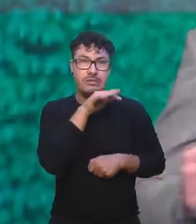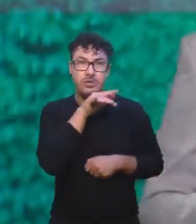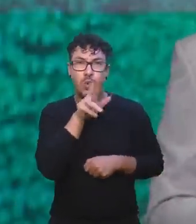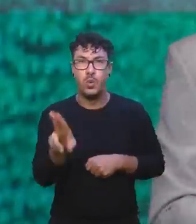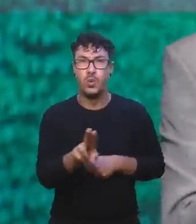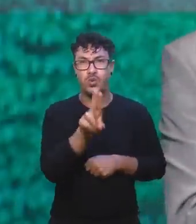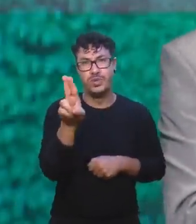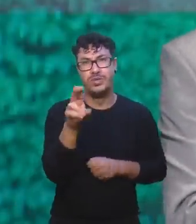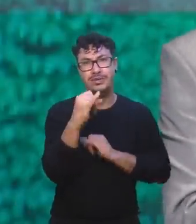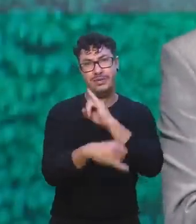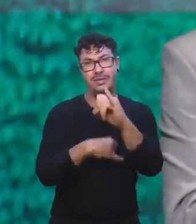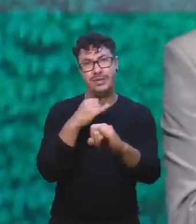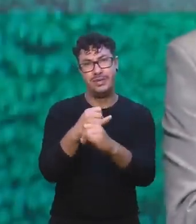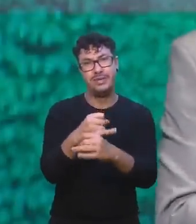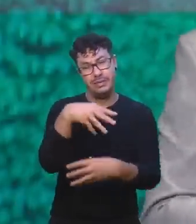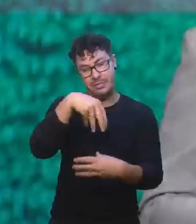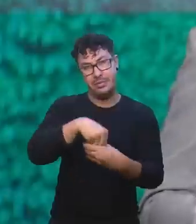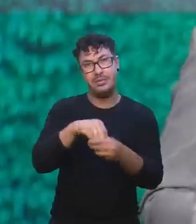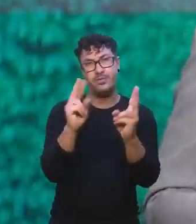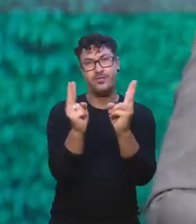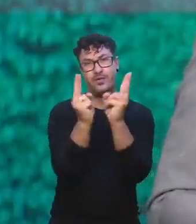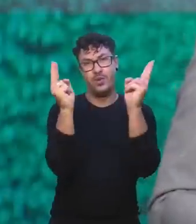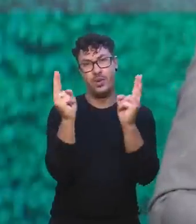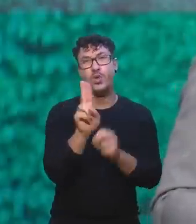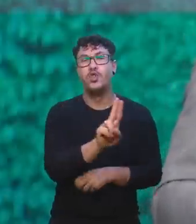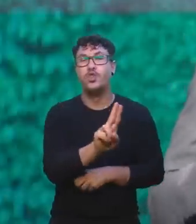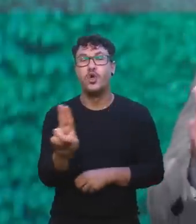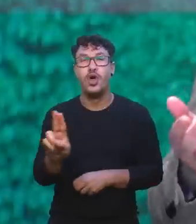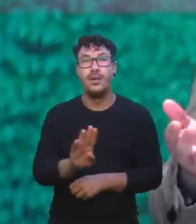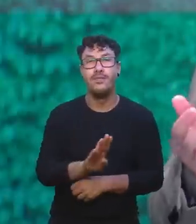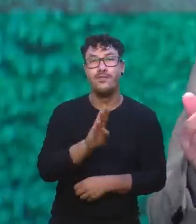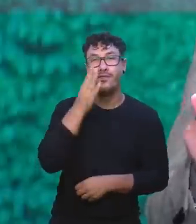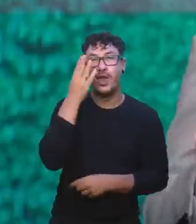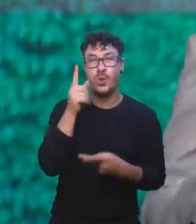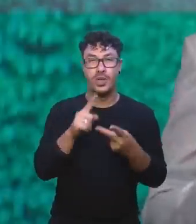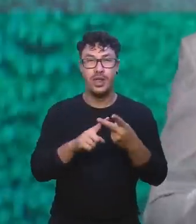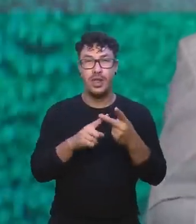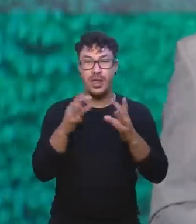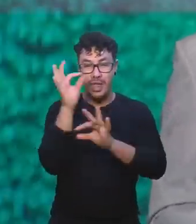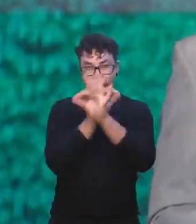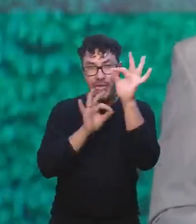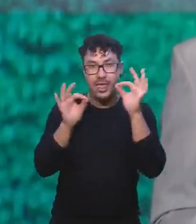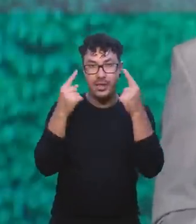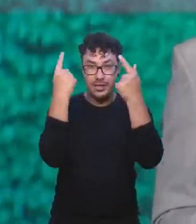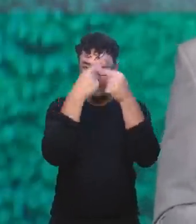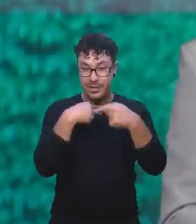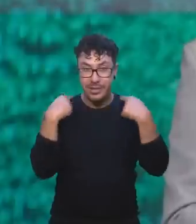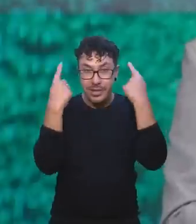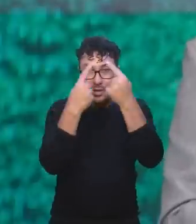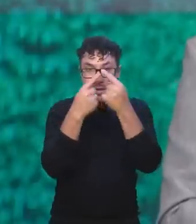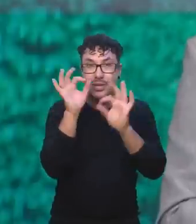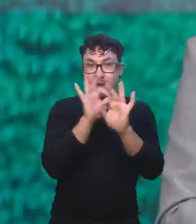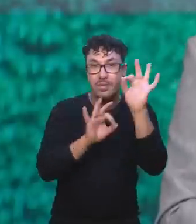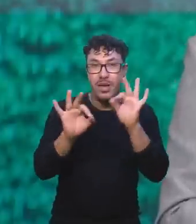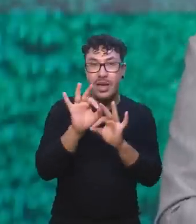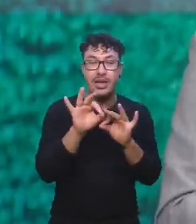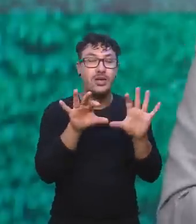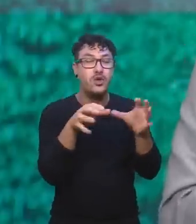virtuais, onde lá, nomes falsos, photoshops, as pessoas se reúnem